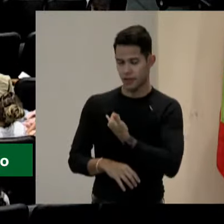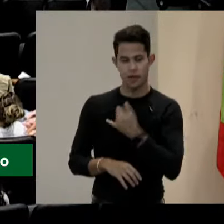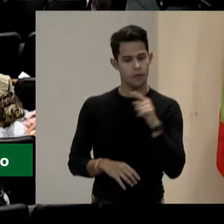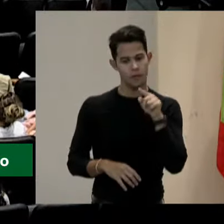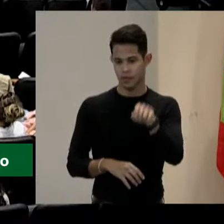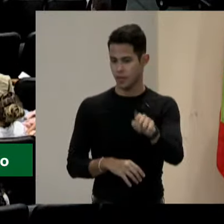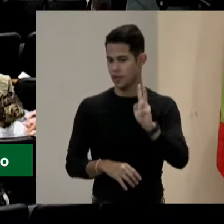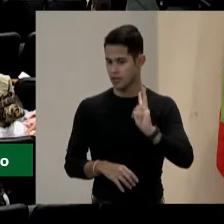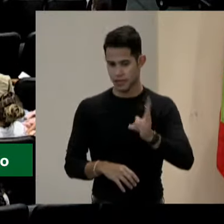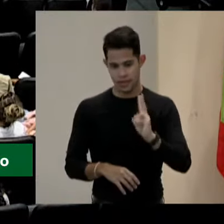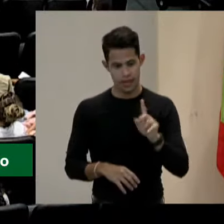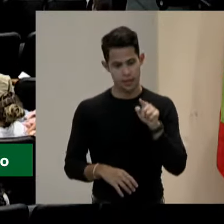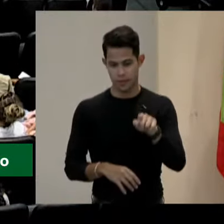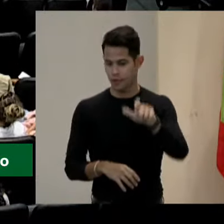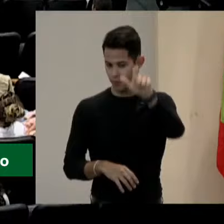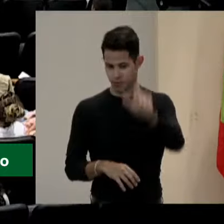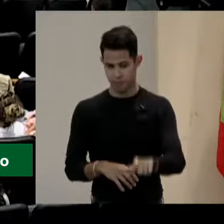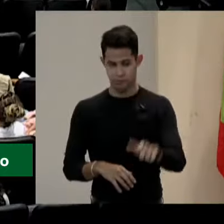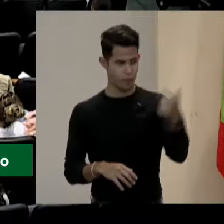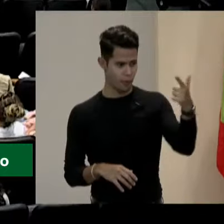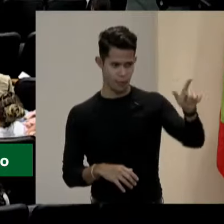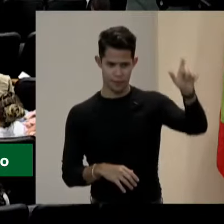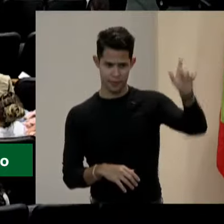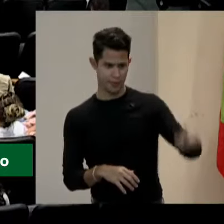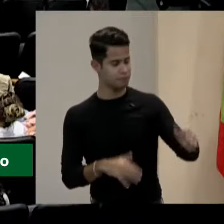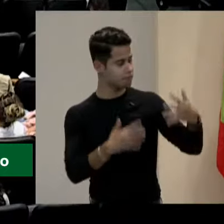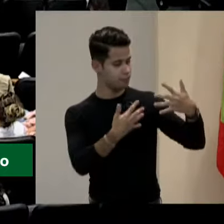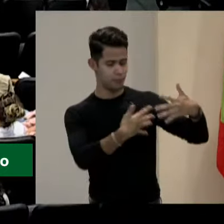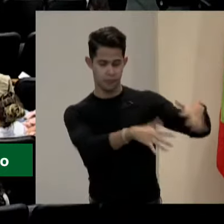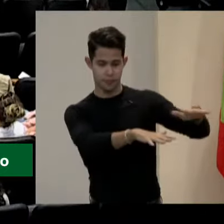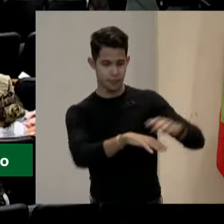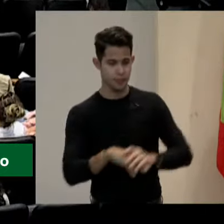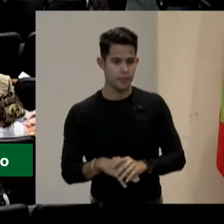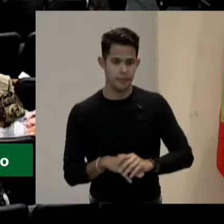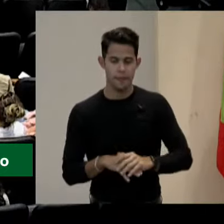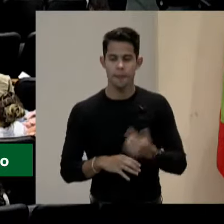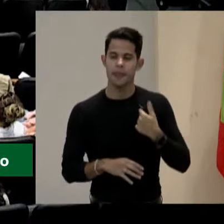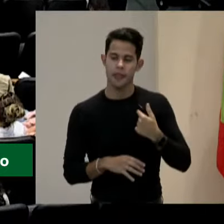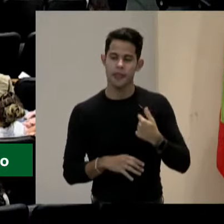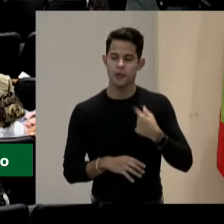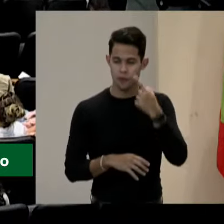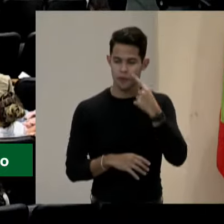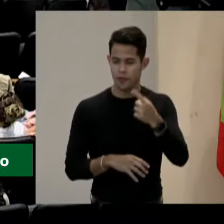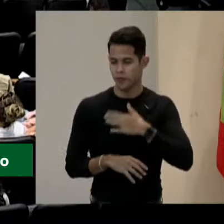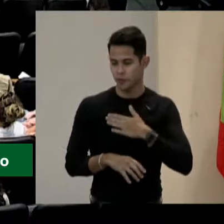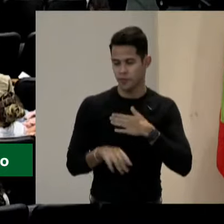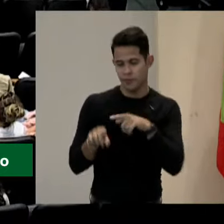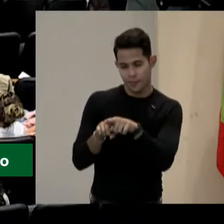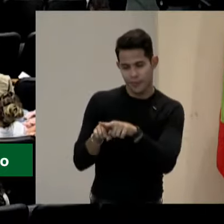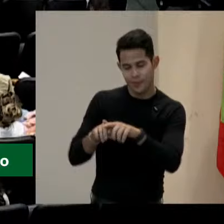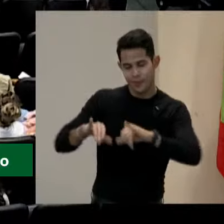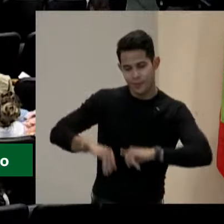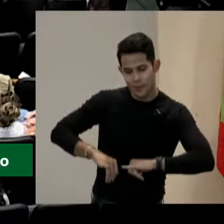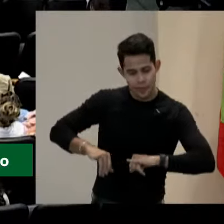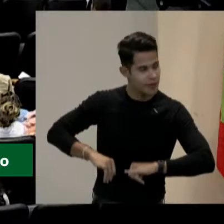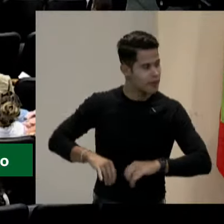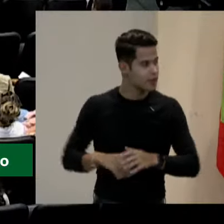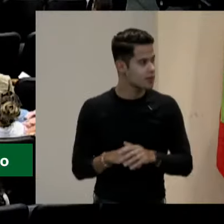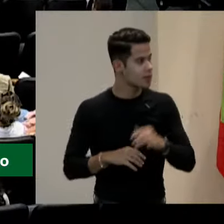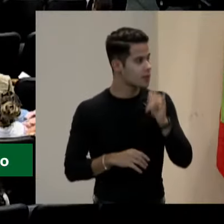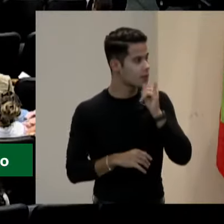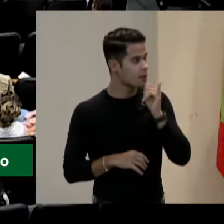você, o outro é o outro. E eu fui crescendo, fui tentando, e eu via meus irmãos sofrendo. Eles pegavam a água aqui, ó,